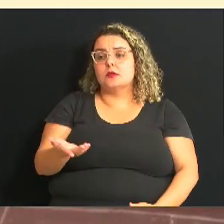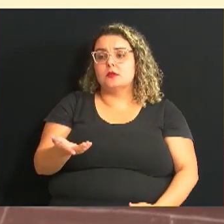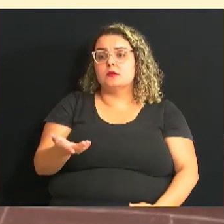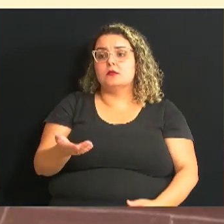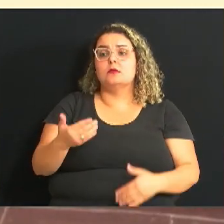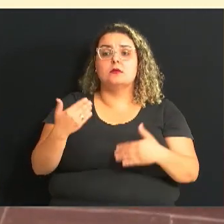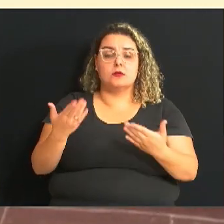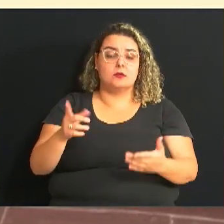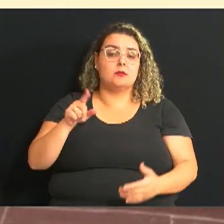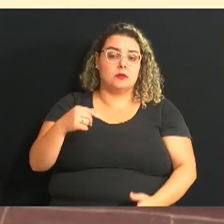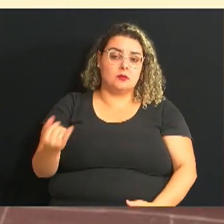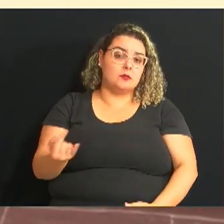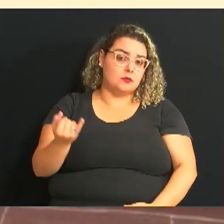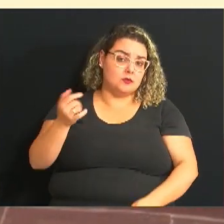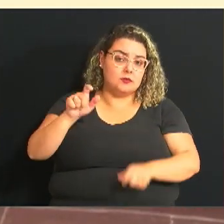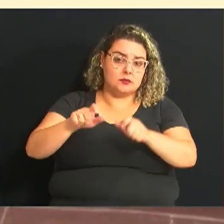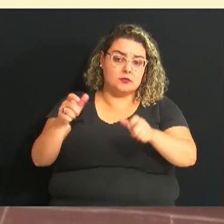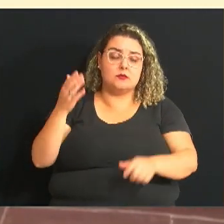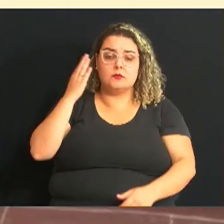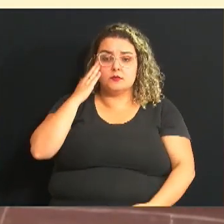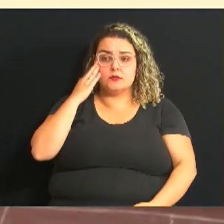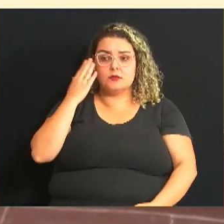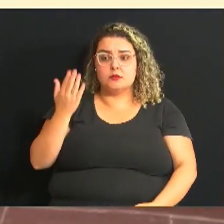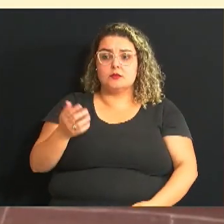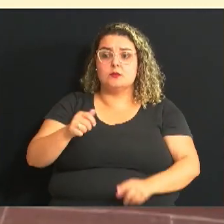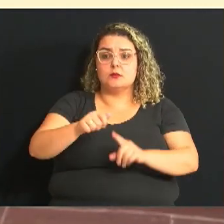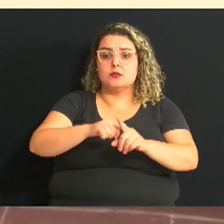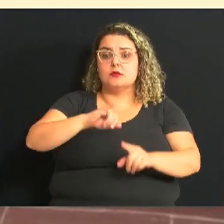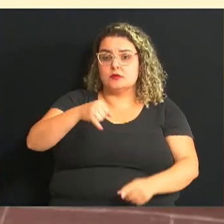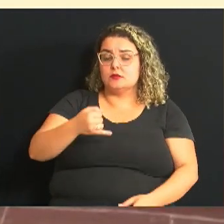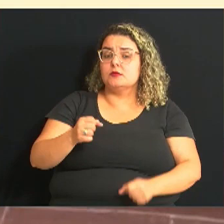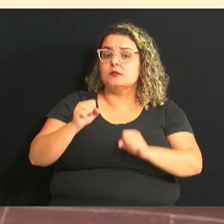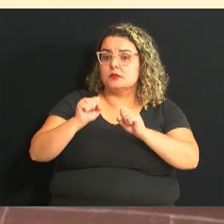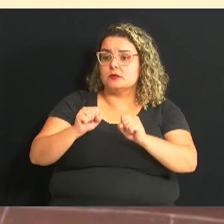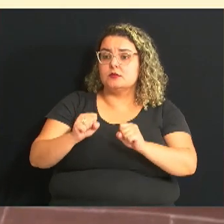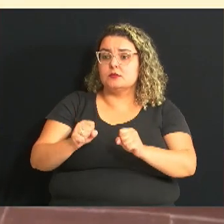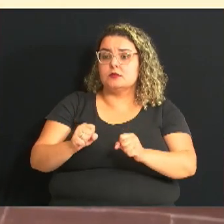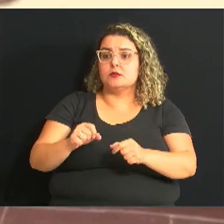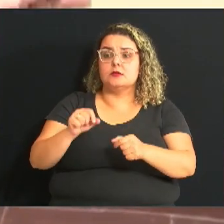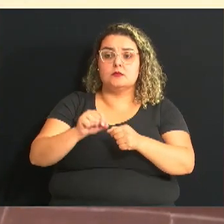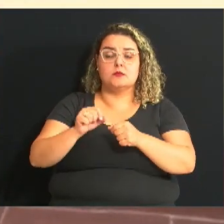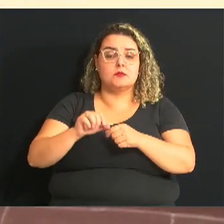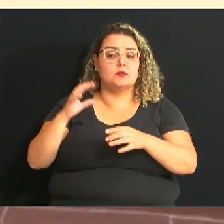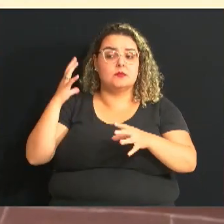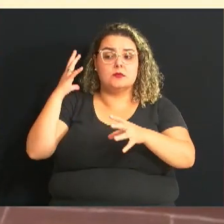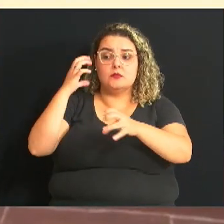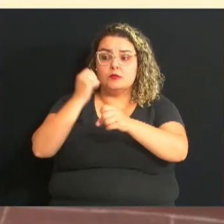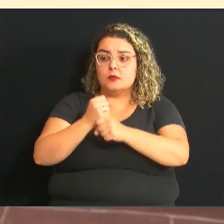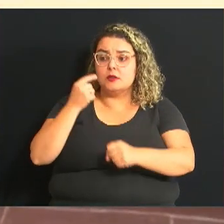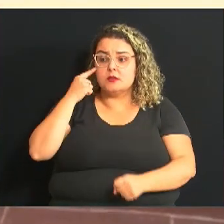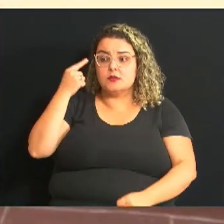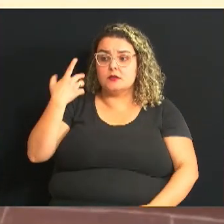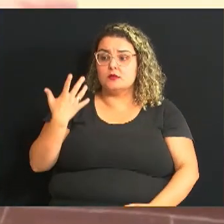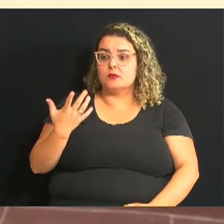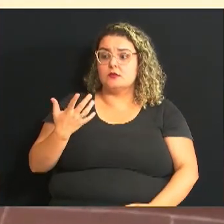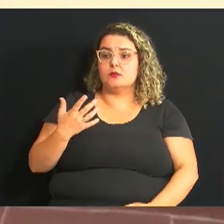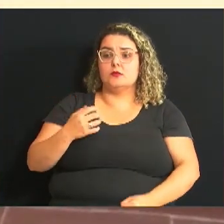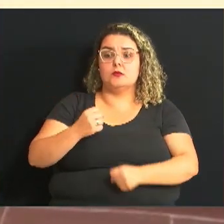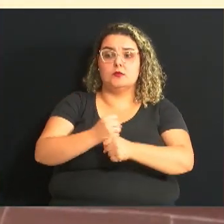é importante as pessoas também saberem que a partir de janeiro ela pode já fazer uma conta, já pensando no ano corrente